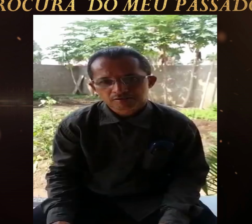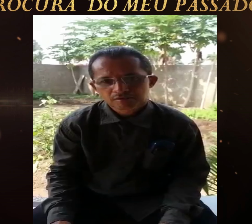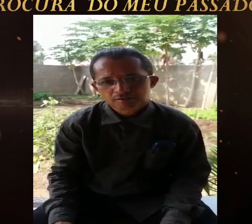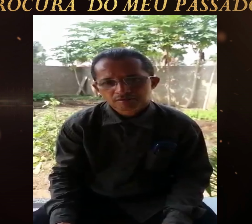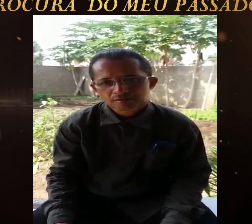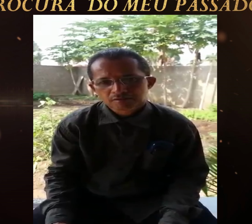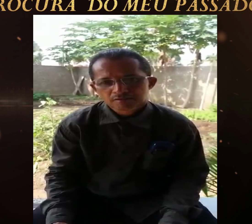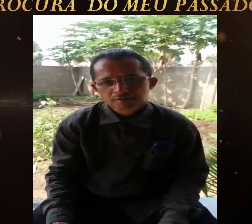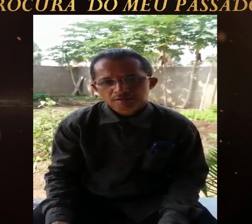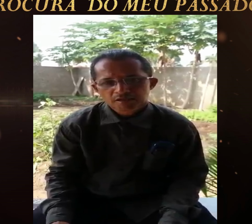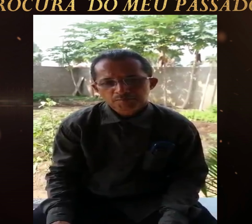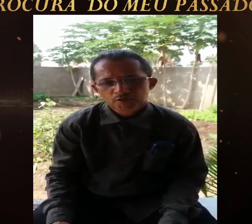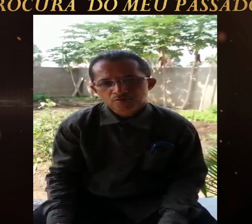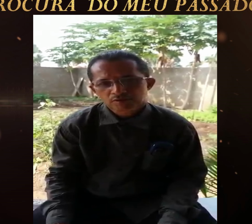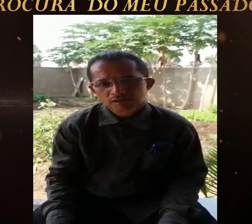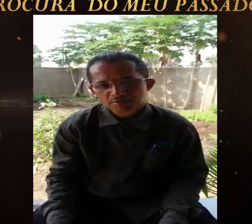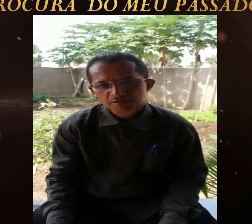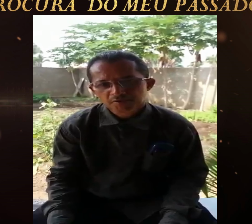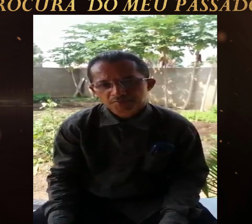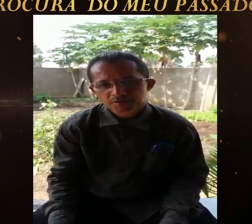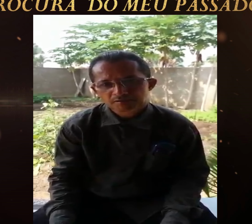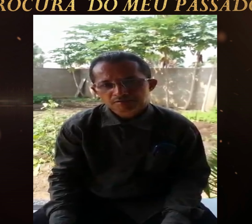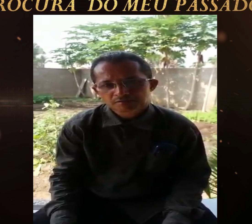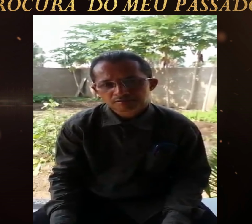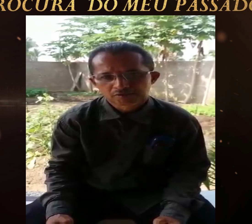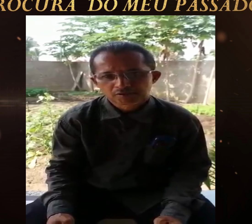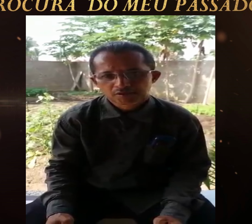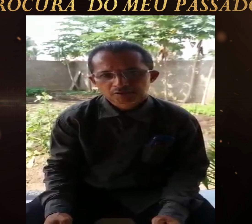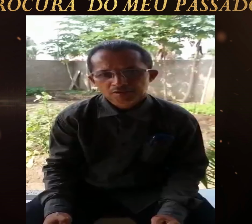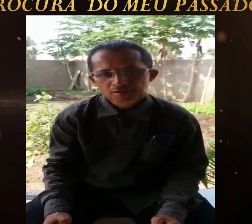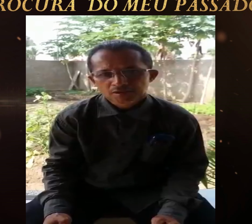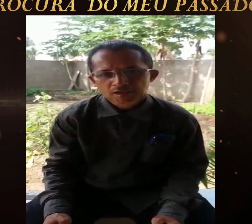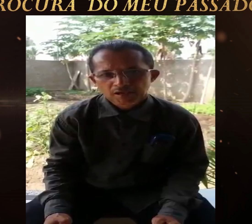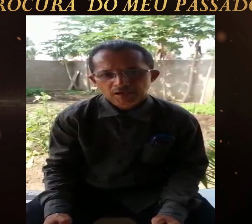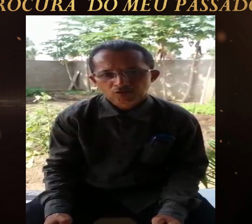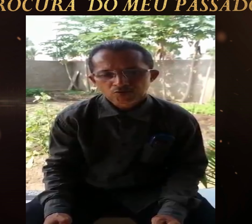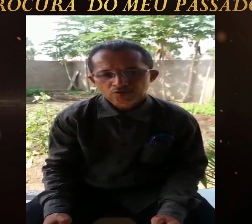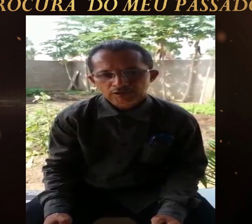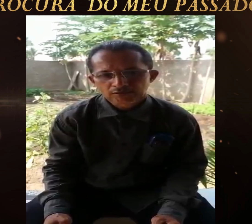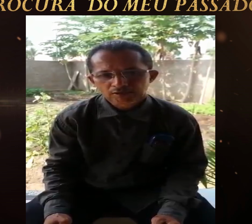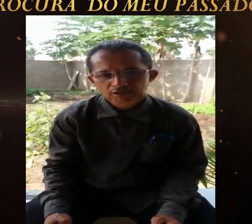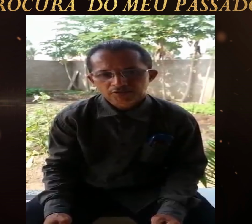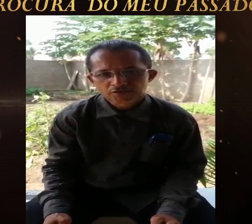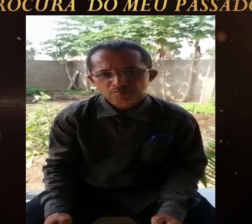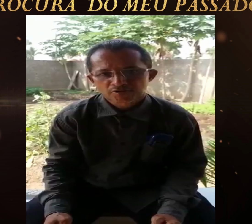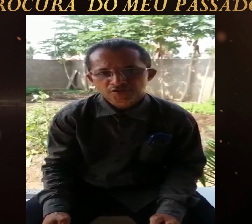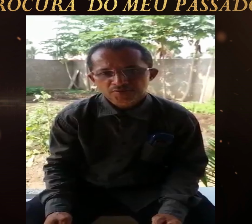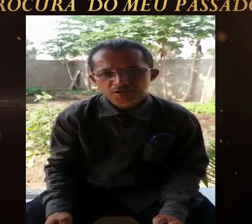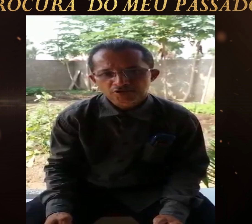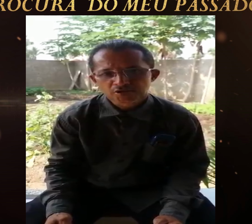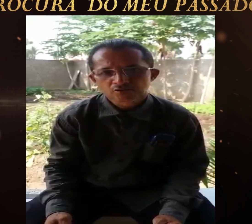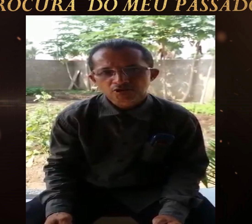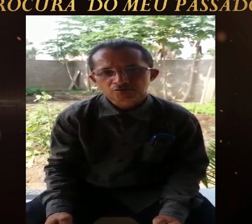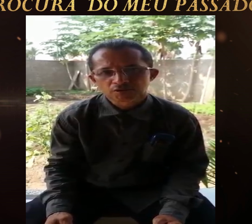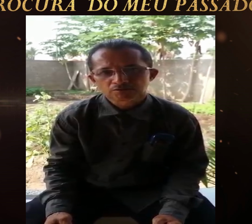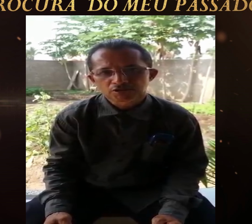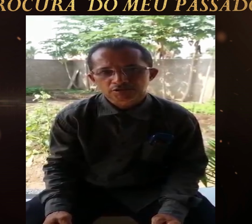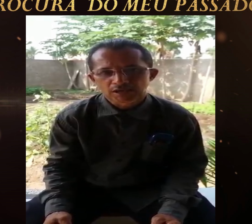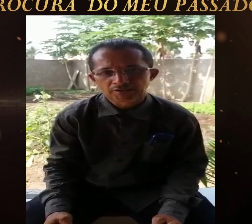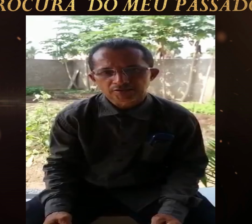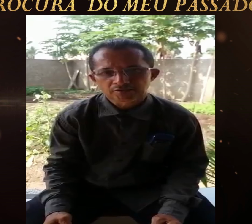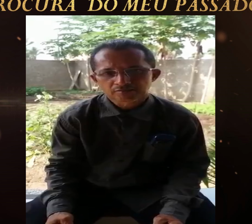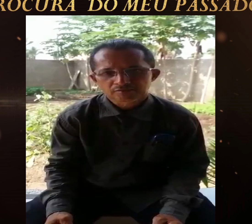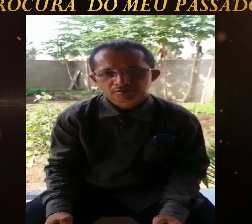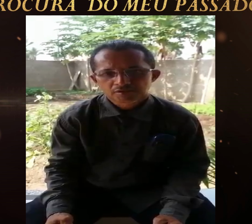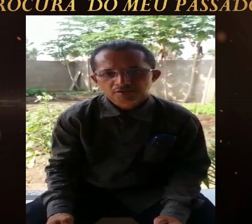aqui em procura da minha família. O último contato que eu tive com a minha família, eu tinha 8 anos